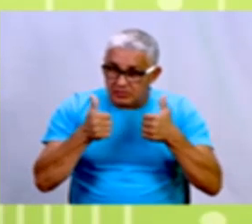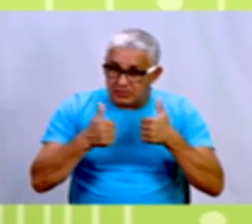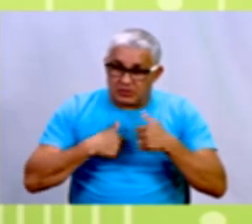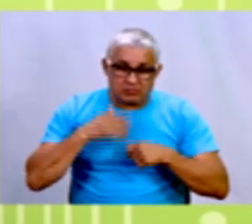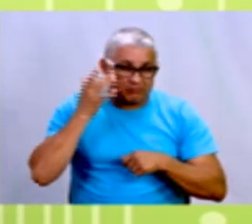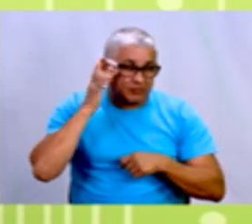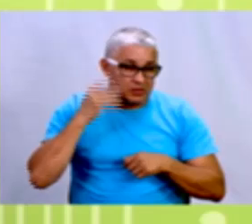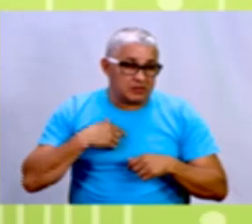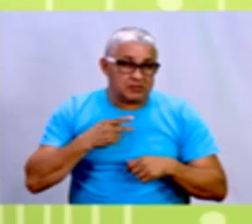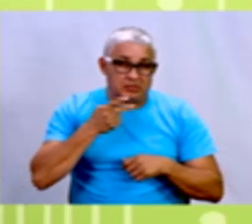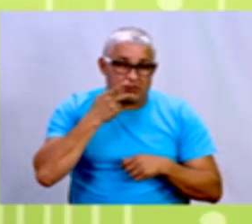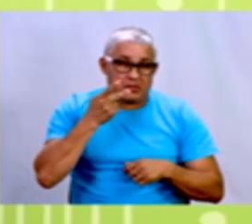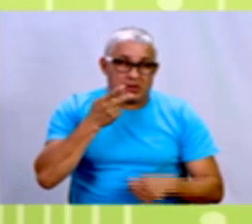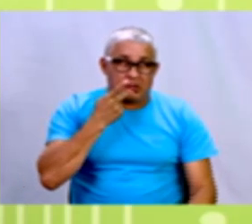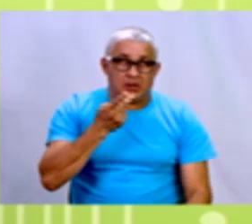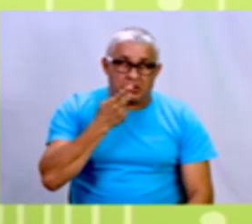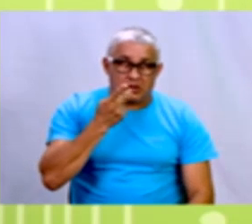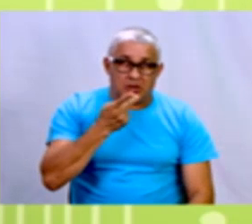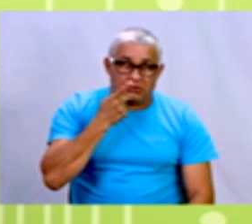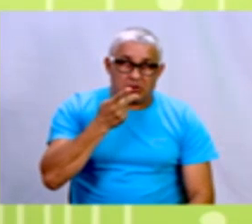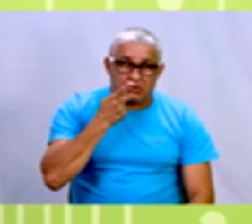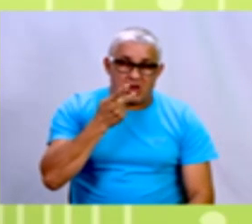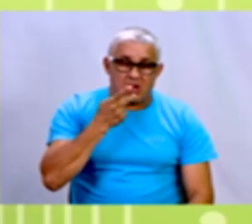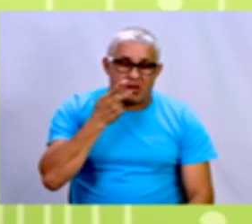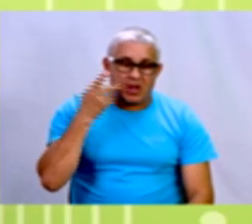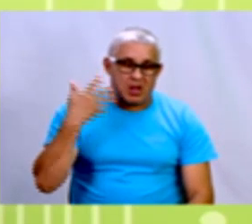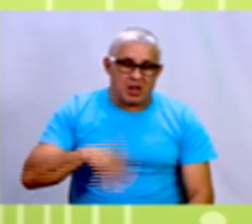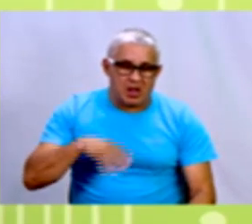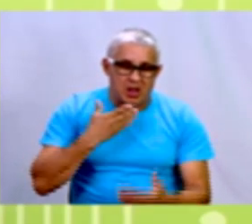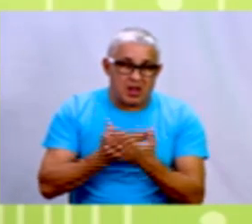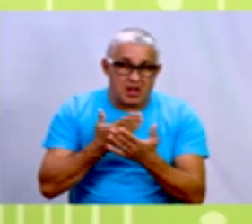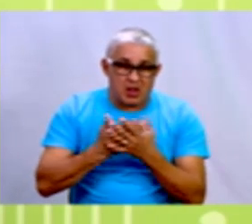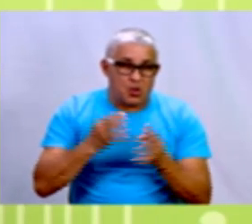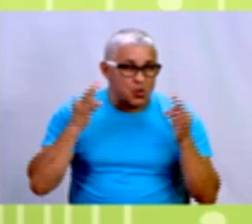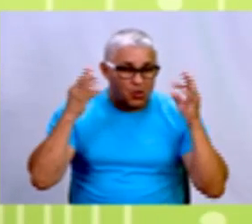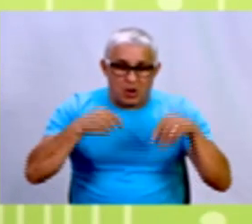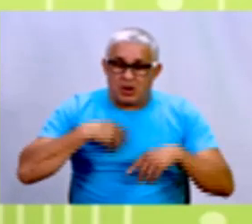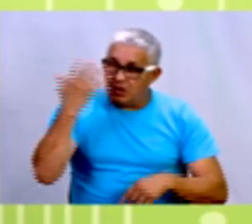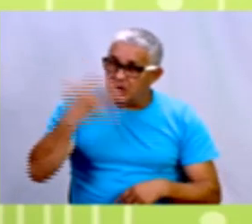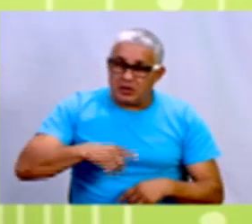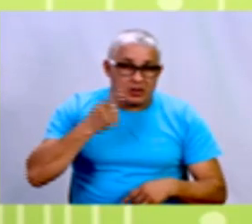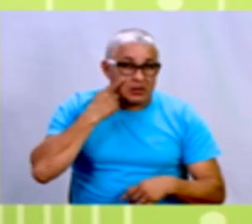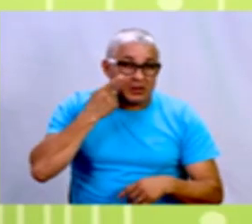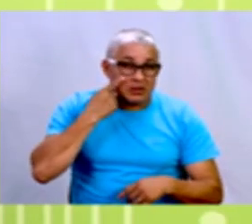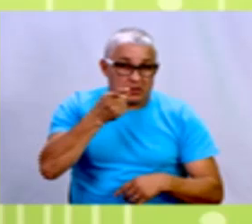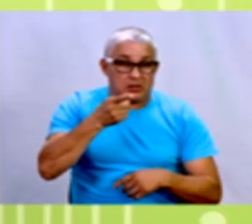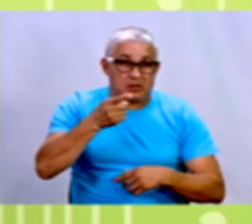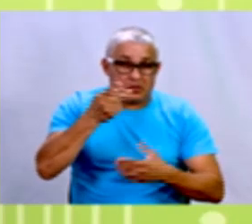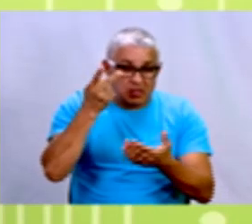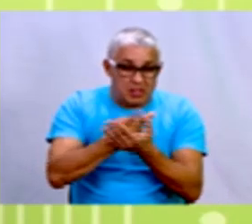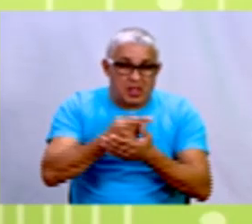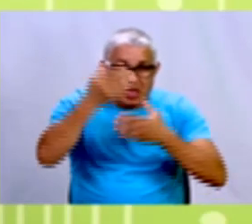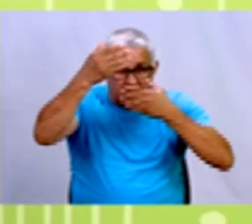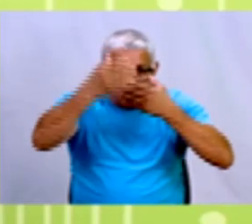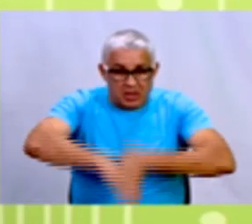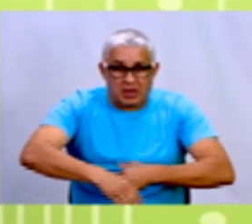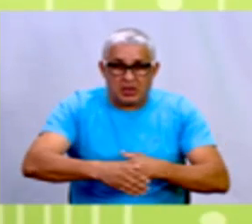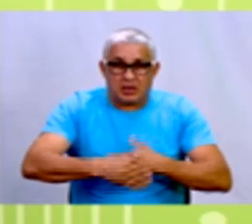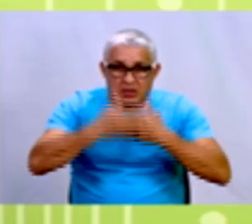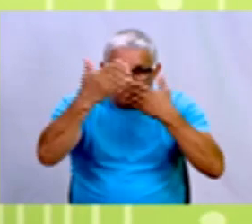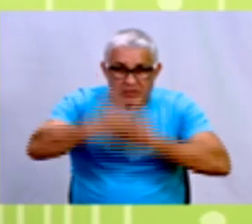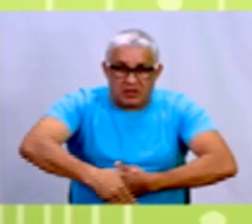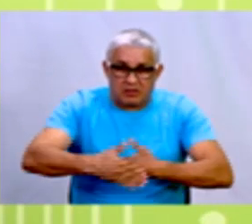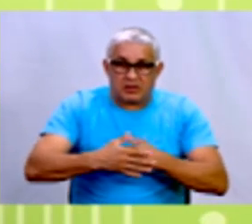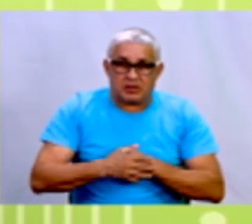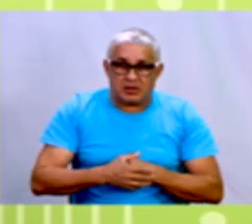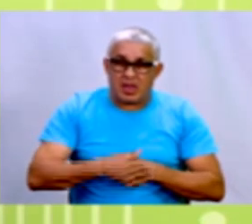acho que eu falei isso em todas as aulas. Então, eu não quero ver vocês errando isso na prova, tá? Isso aí é a primeira coisa que vocês